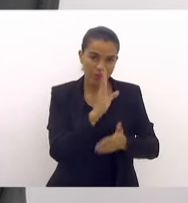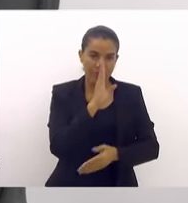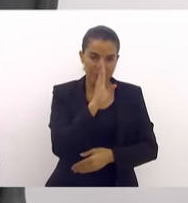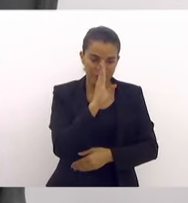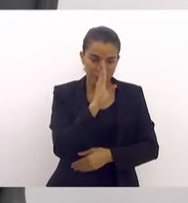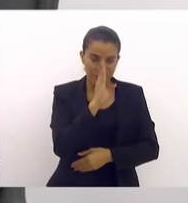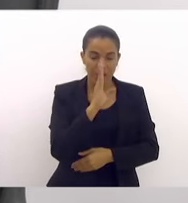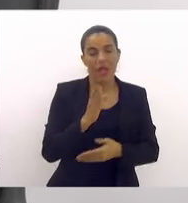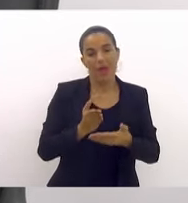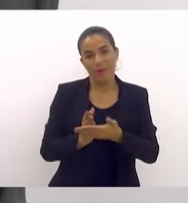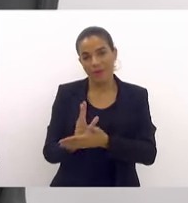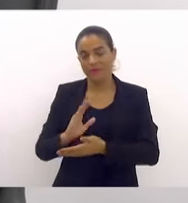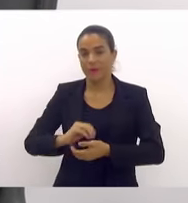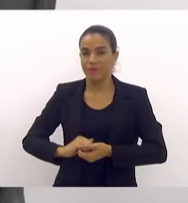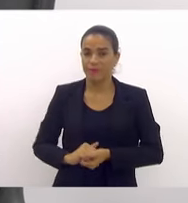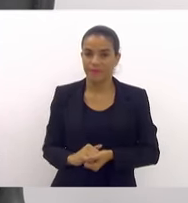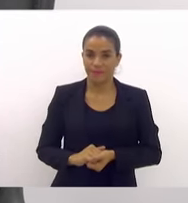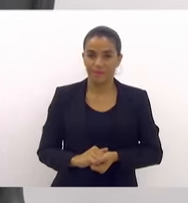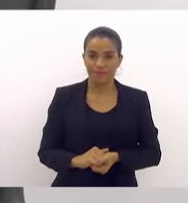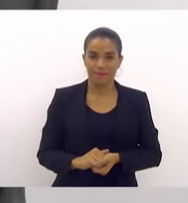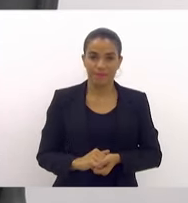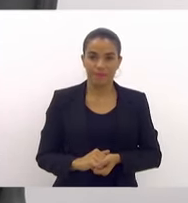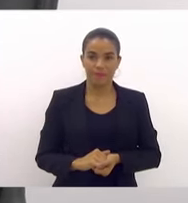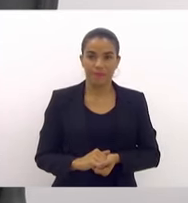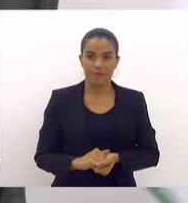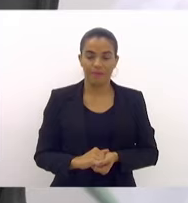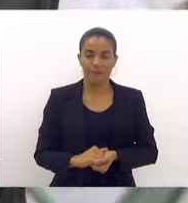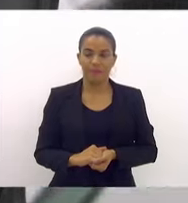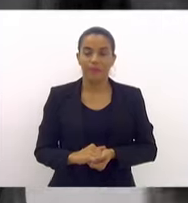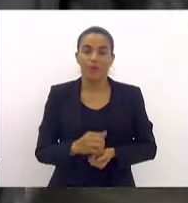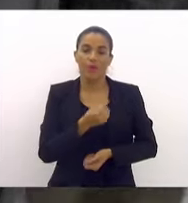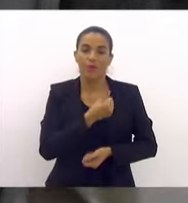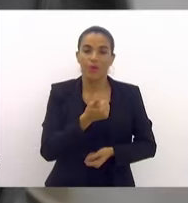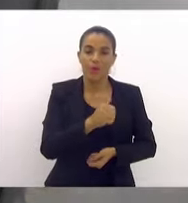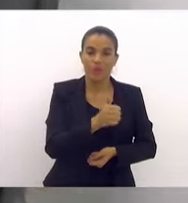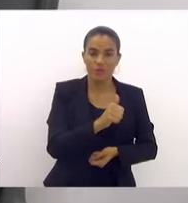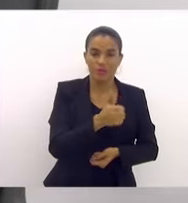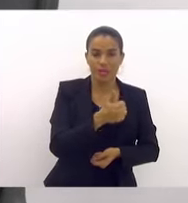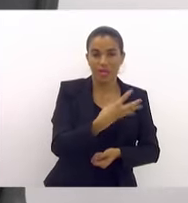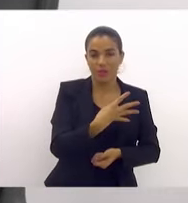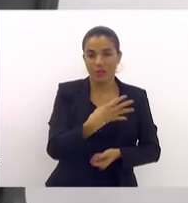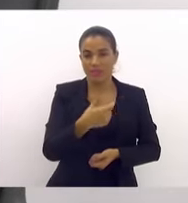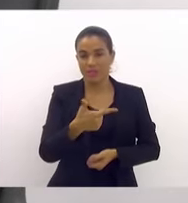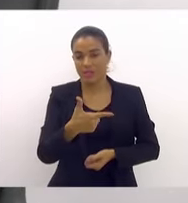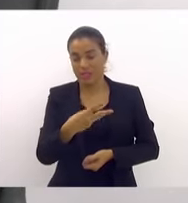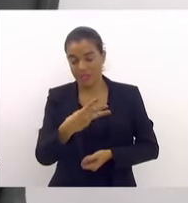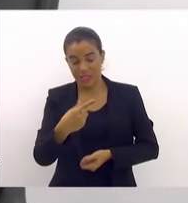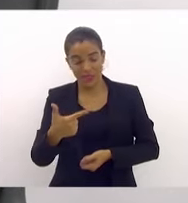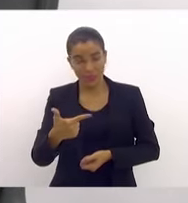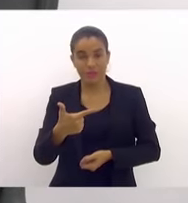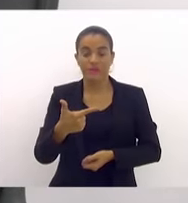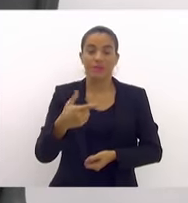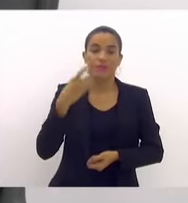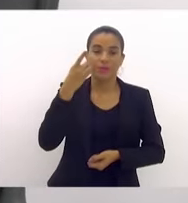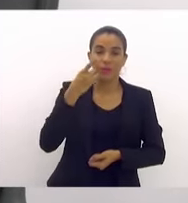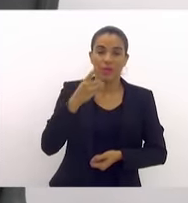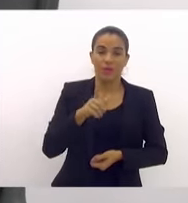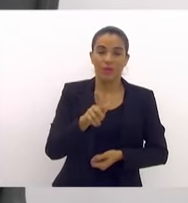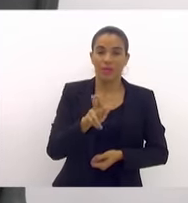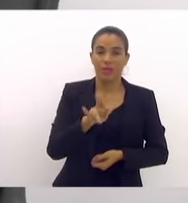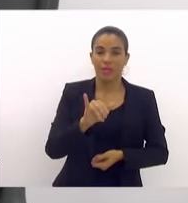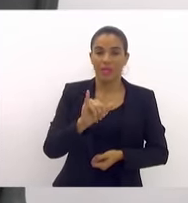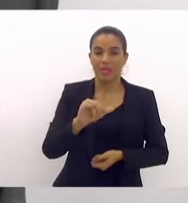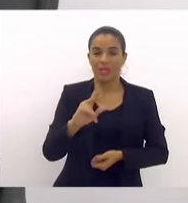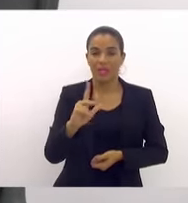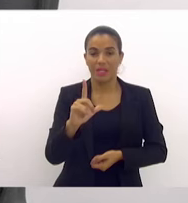estão. Aprovado. Item 11 da pauta, o PL 1432 de 23, de autoria do deputado Guilherme